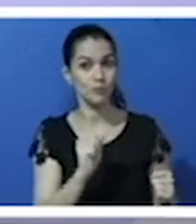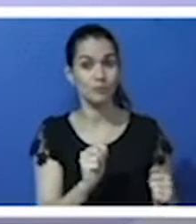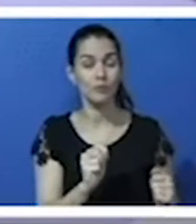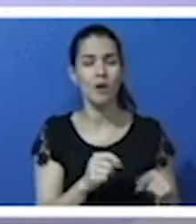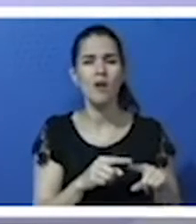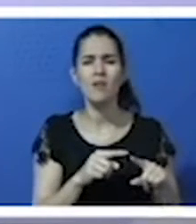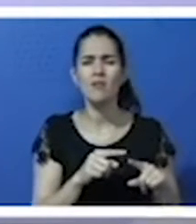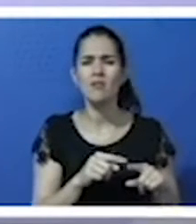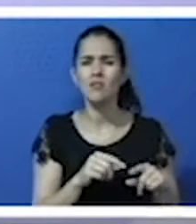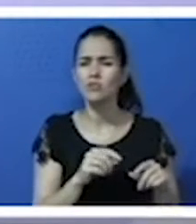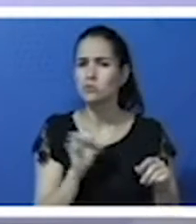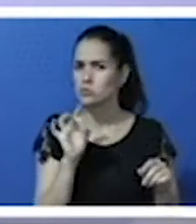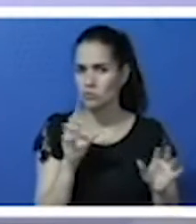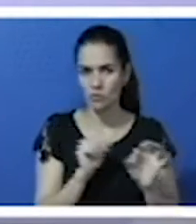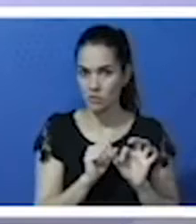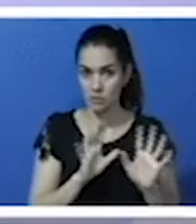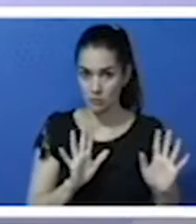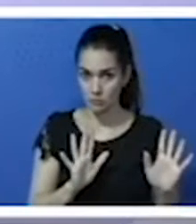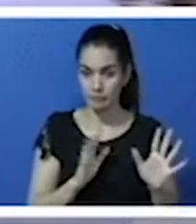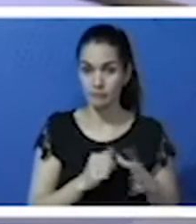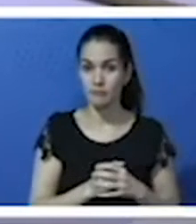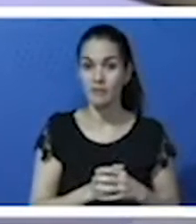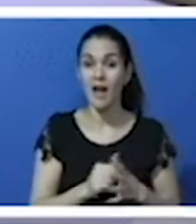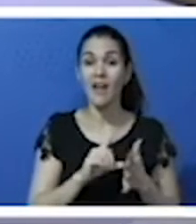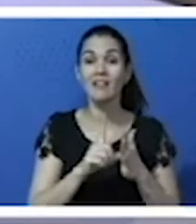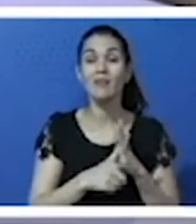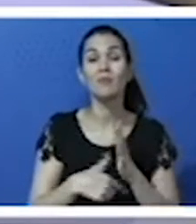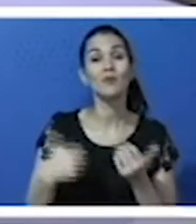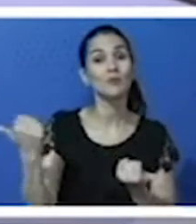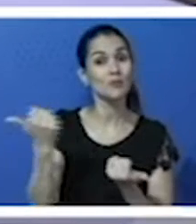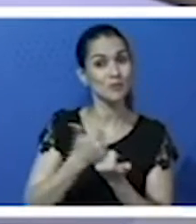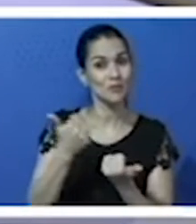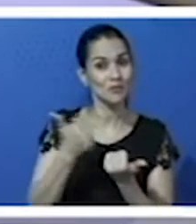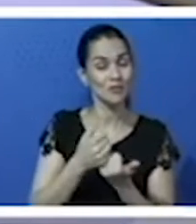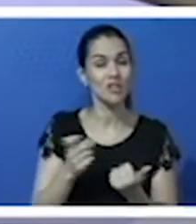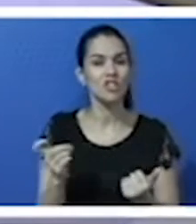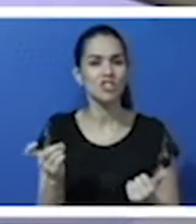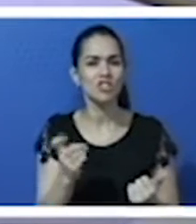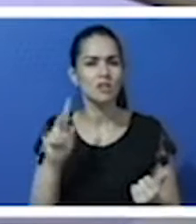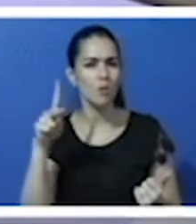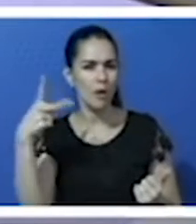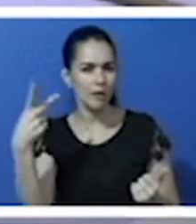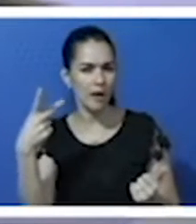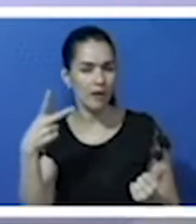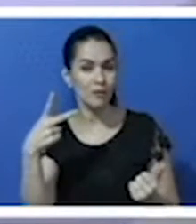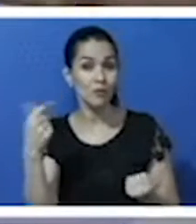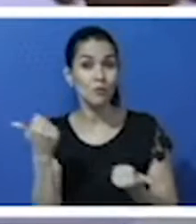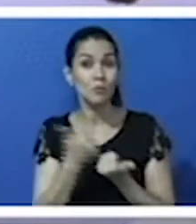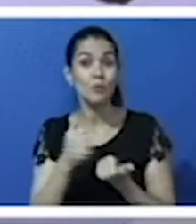que eu fiz daqui para cá foi isso. Aí nós vamos substituir no lugar do x quadrado, vamos colocar y.